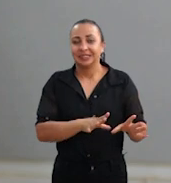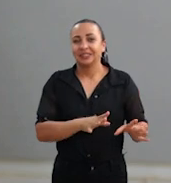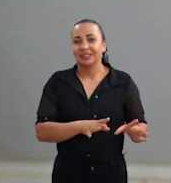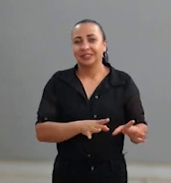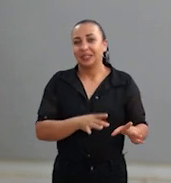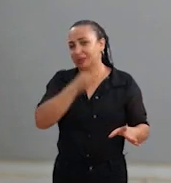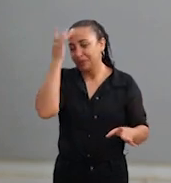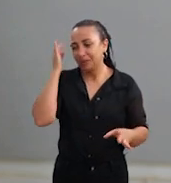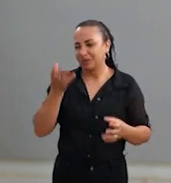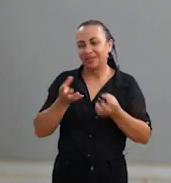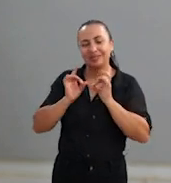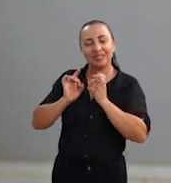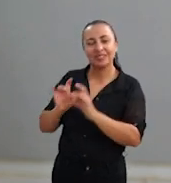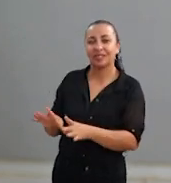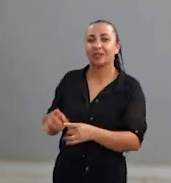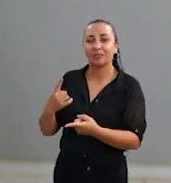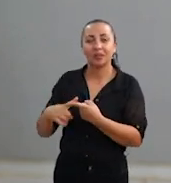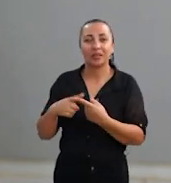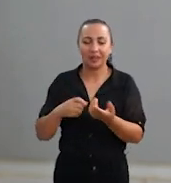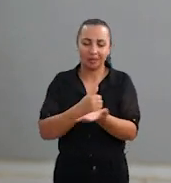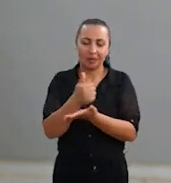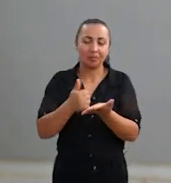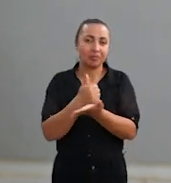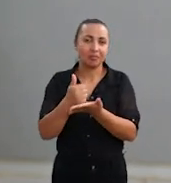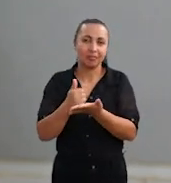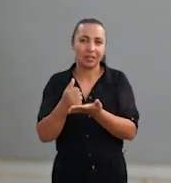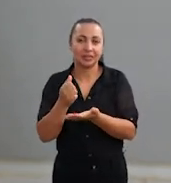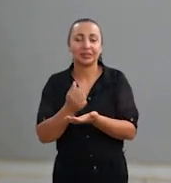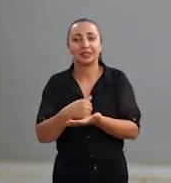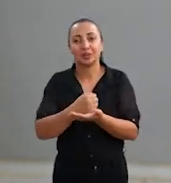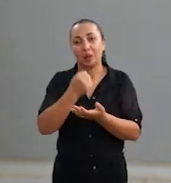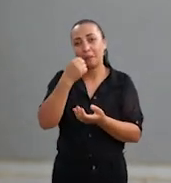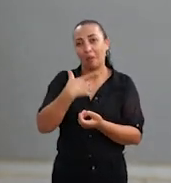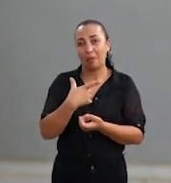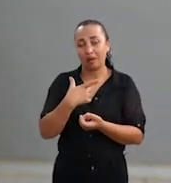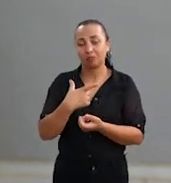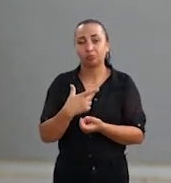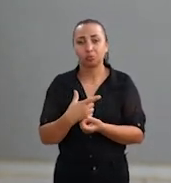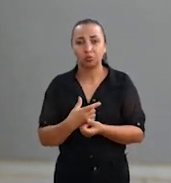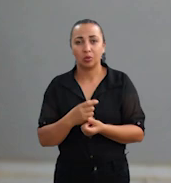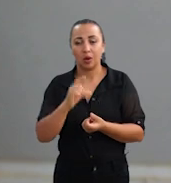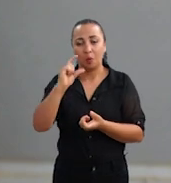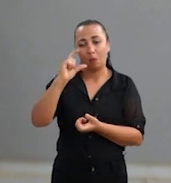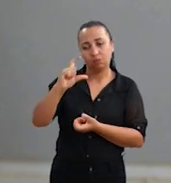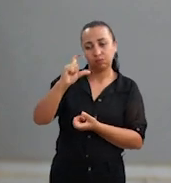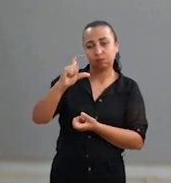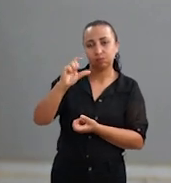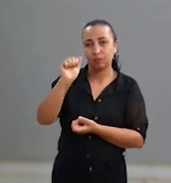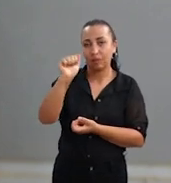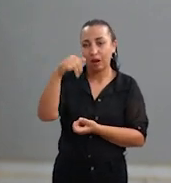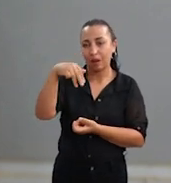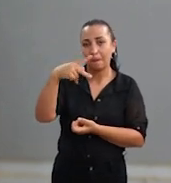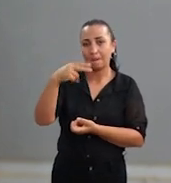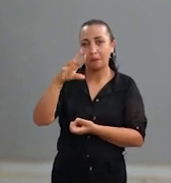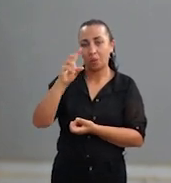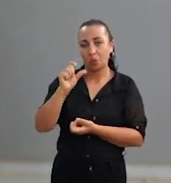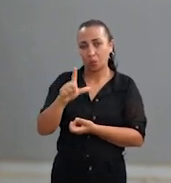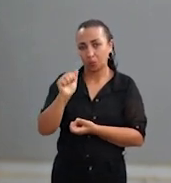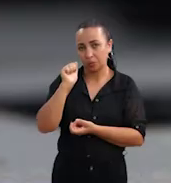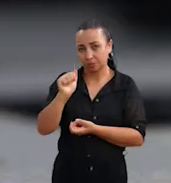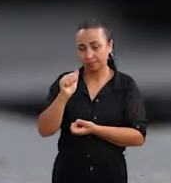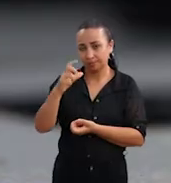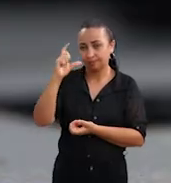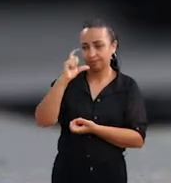porque o tratamento ele é o quê? É a base de uma substância, é uma ampola, de uma substância chamada de